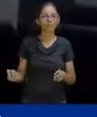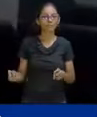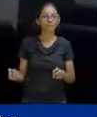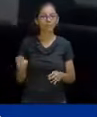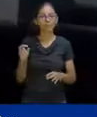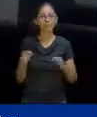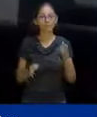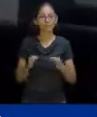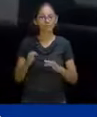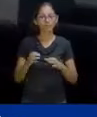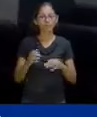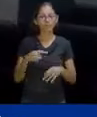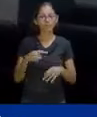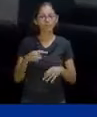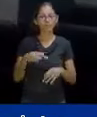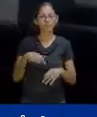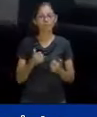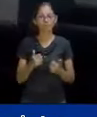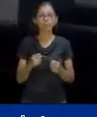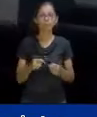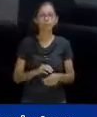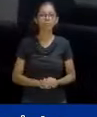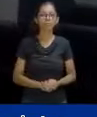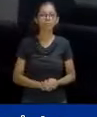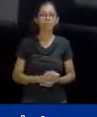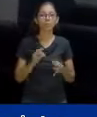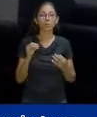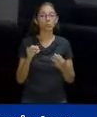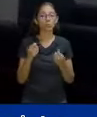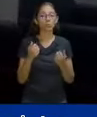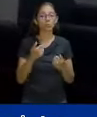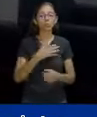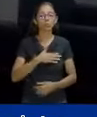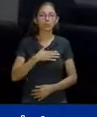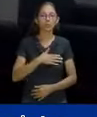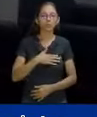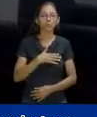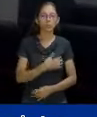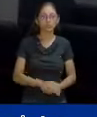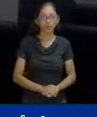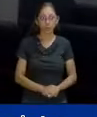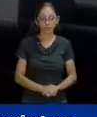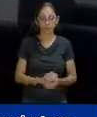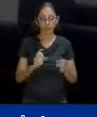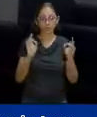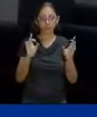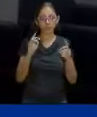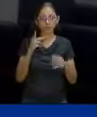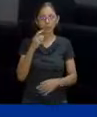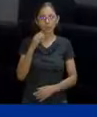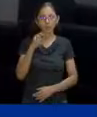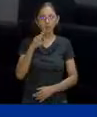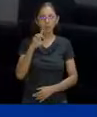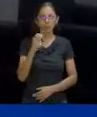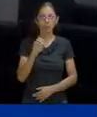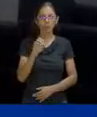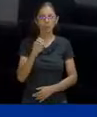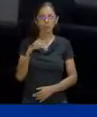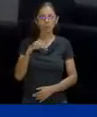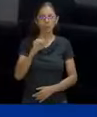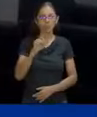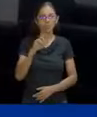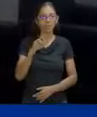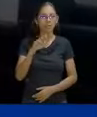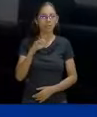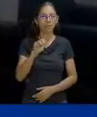excelências no TRE, especialmente o Paulo Bandeira, que sempre eu destaco que ele defende, né, as